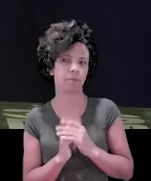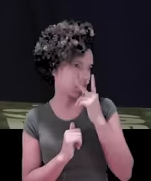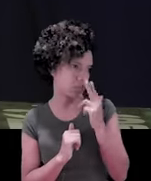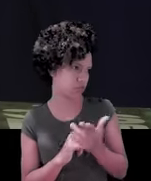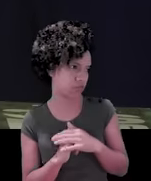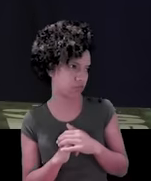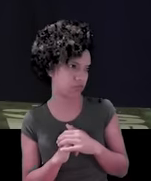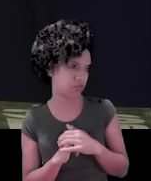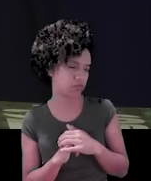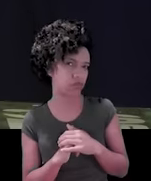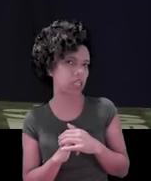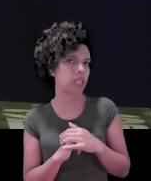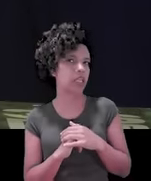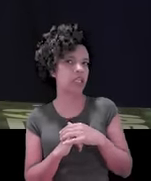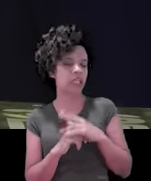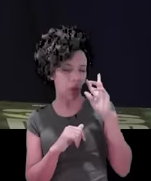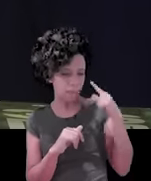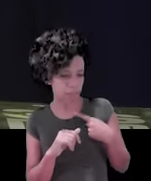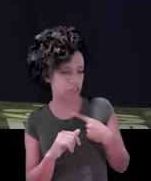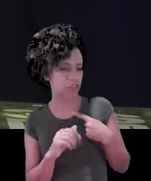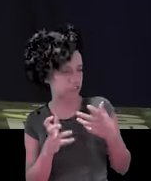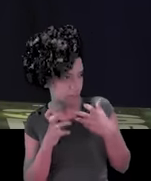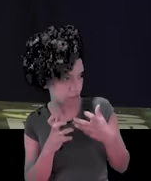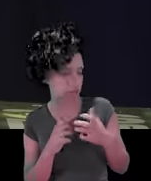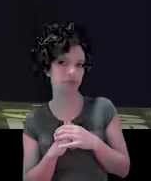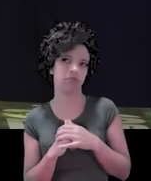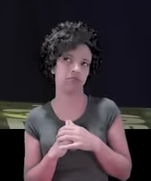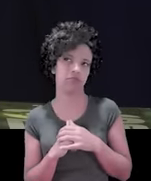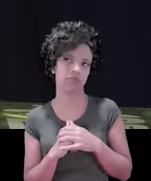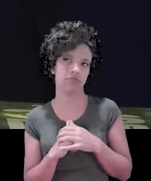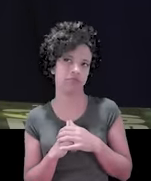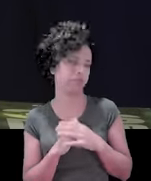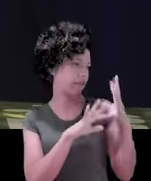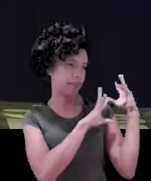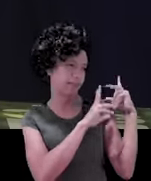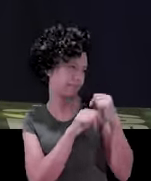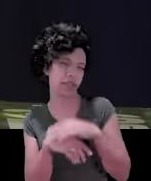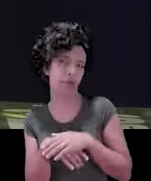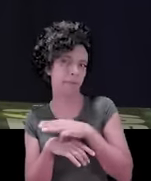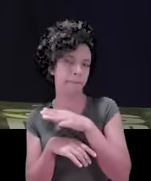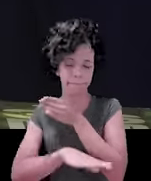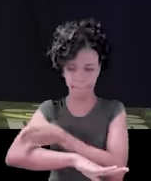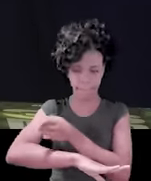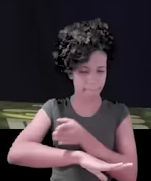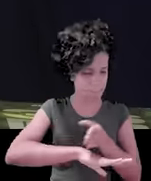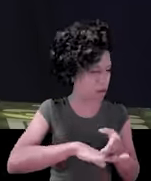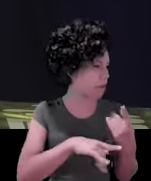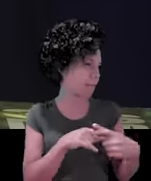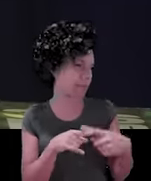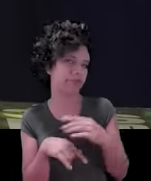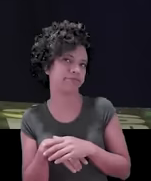e aqui acho que eu sou humanidade busca até séculos milénios vou botar Milênio porque